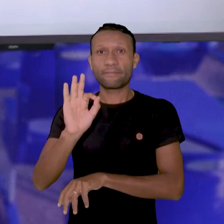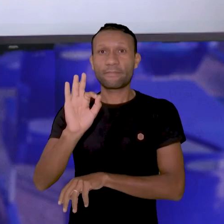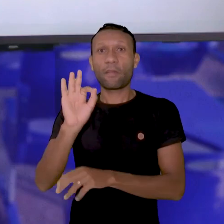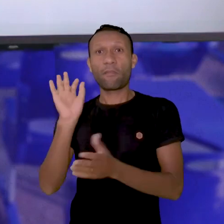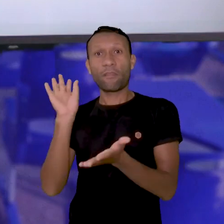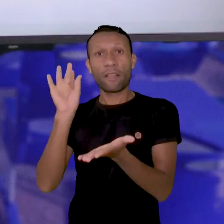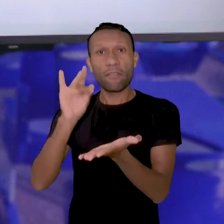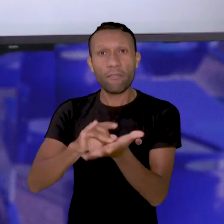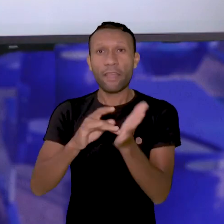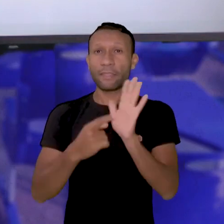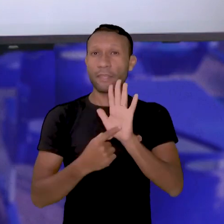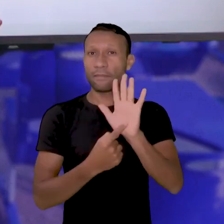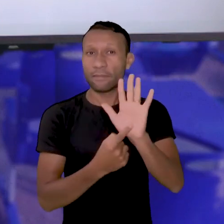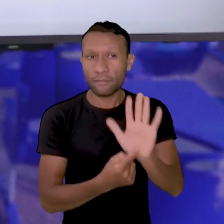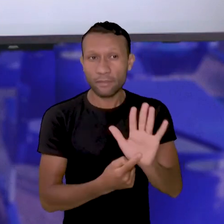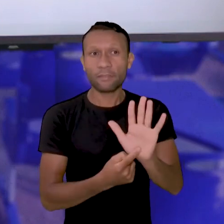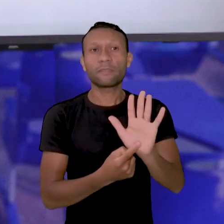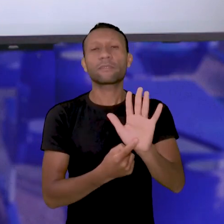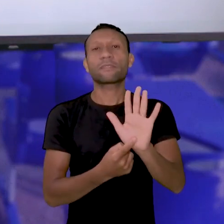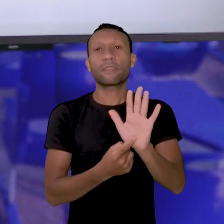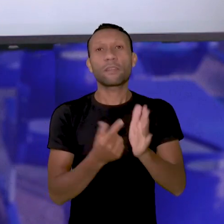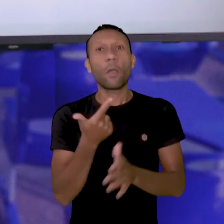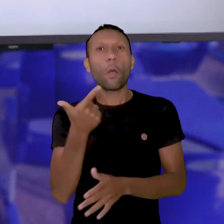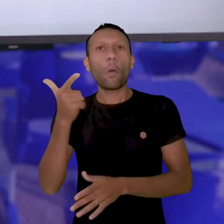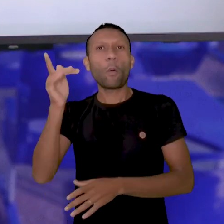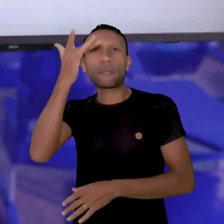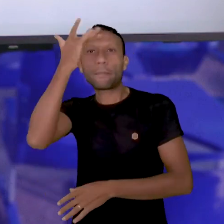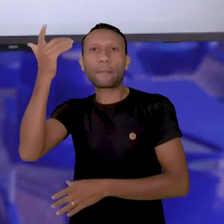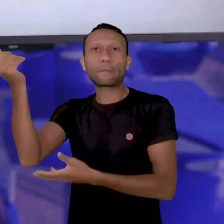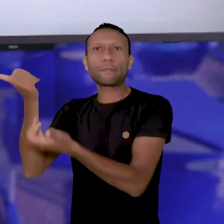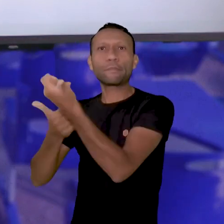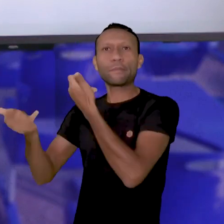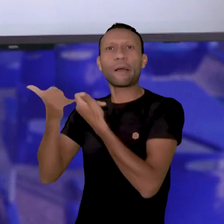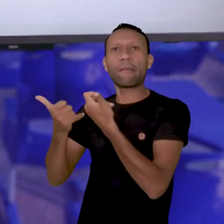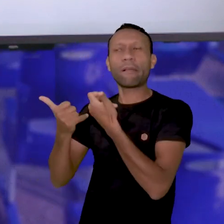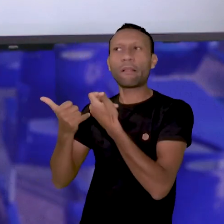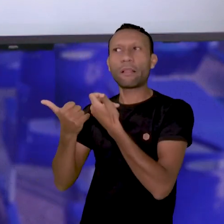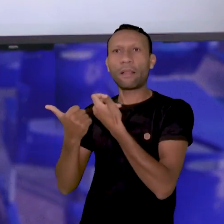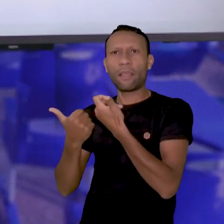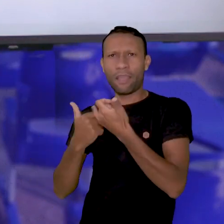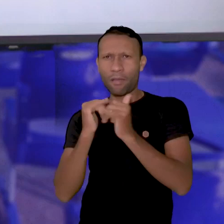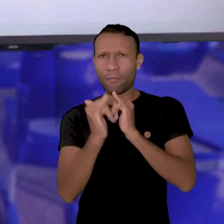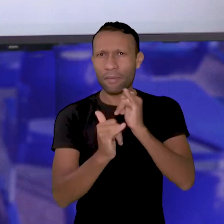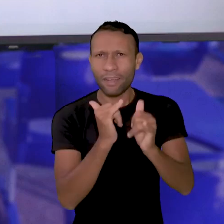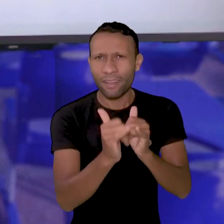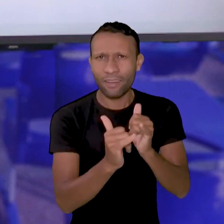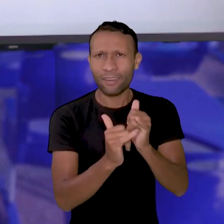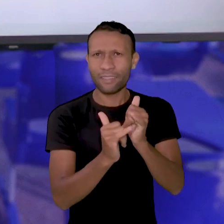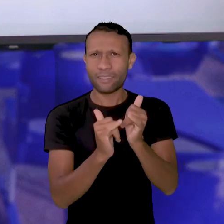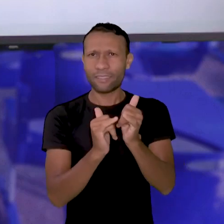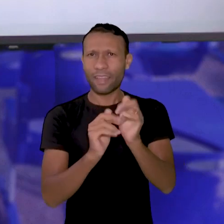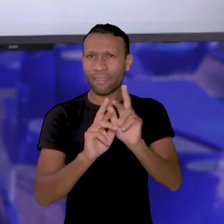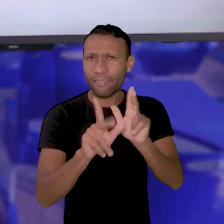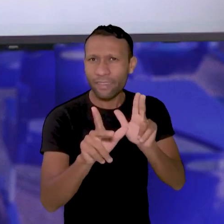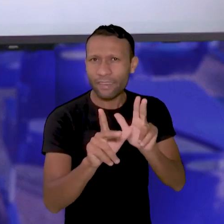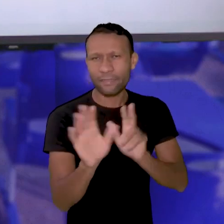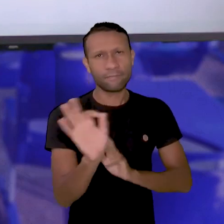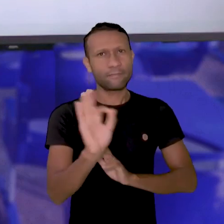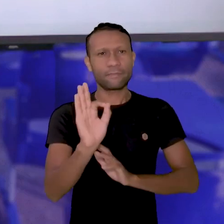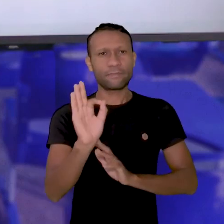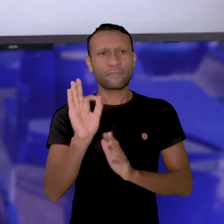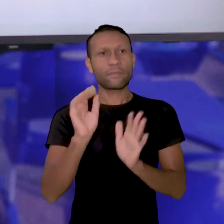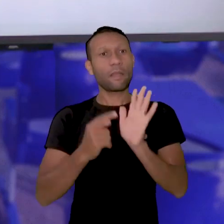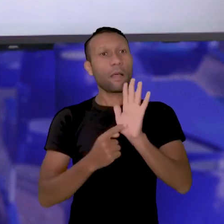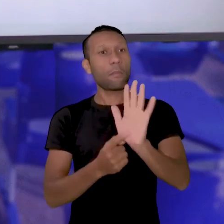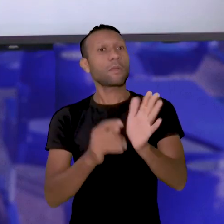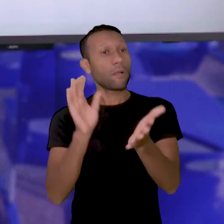um pensamento, uma interpretação de uma outra pessoa. Aquele fato é aquilo e aquilo, seja em qual for a interpretação. A